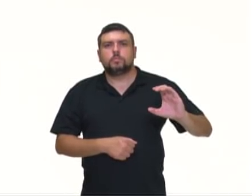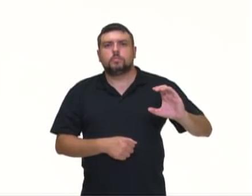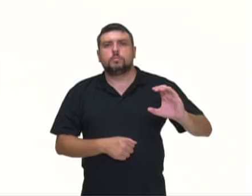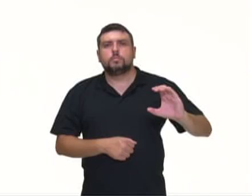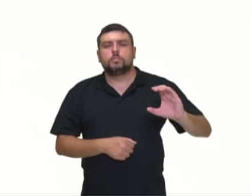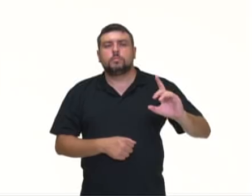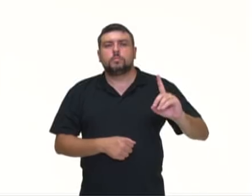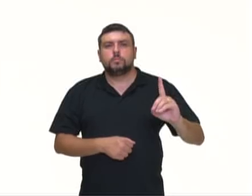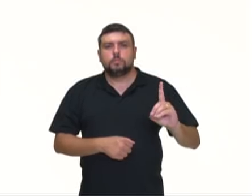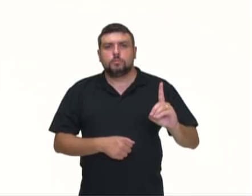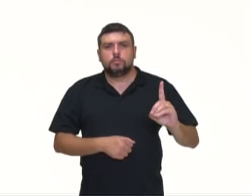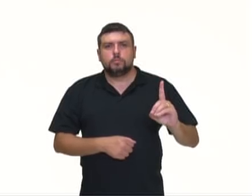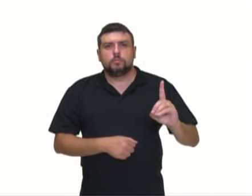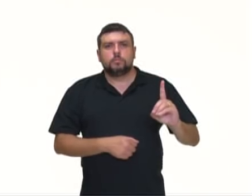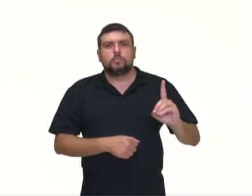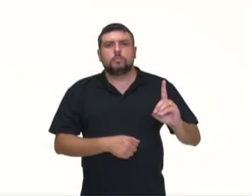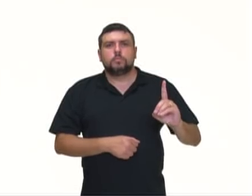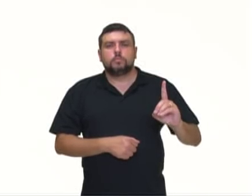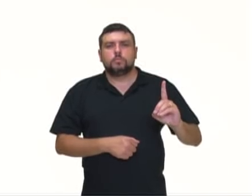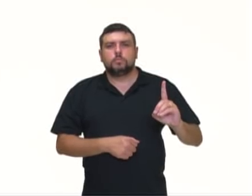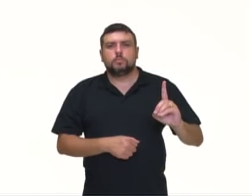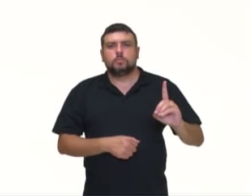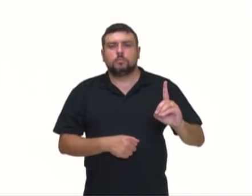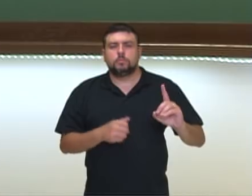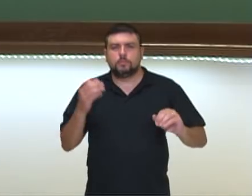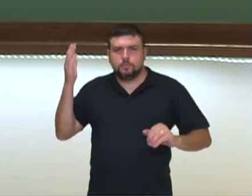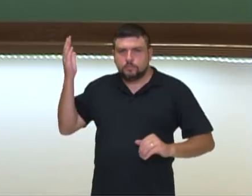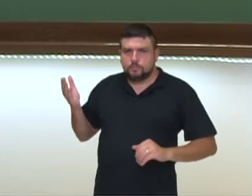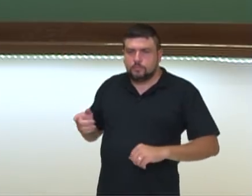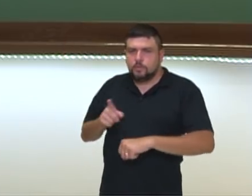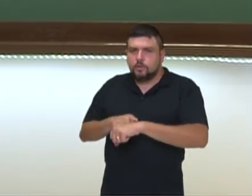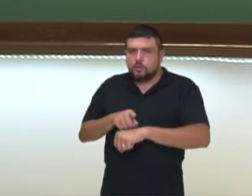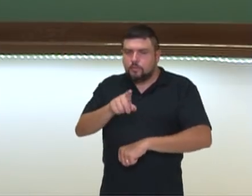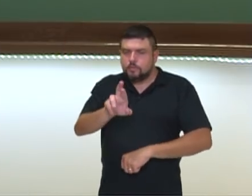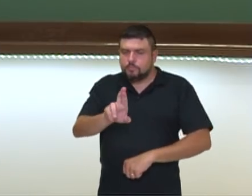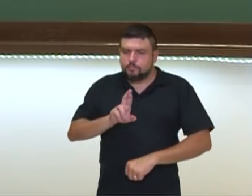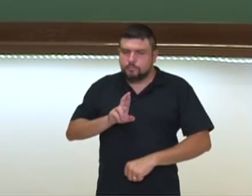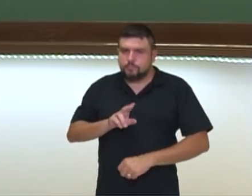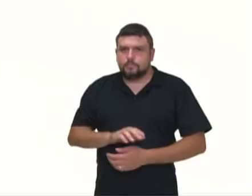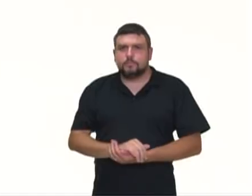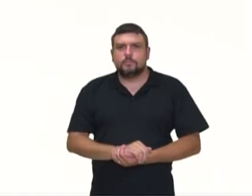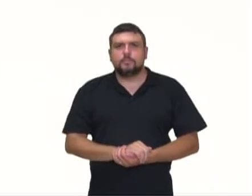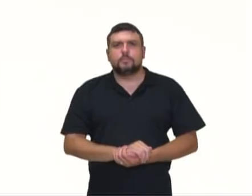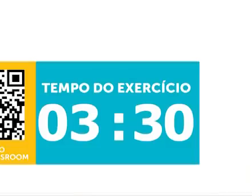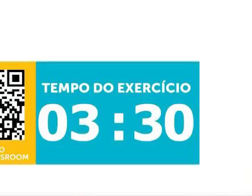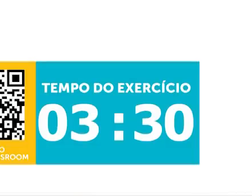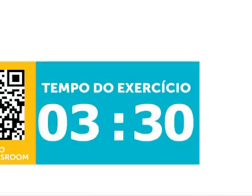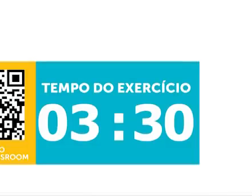Massachusetts. Ou alternativa D, Nova York. Um tempinho aí para vocês e já voltamos.